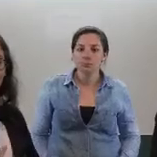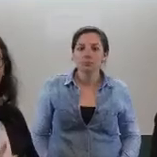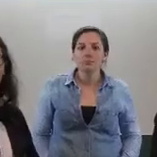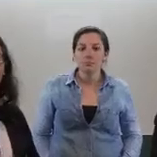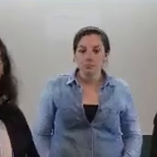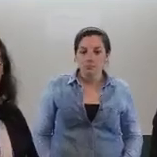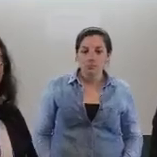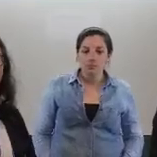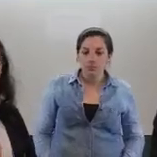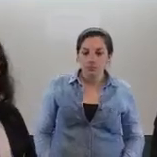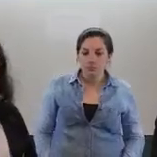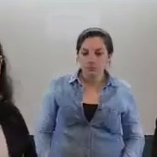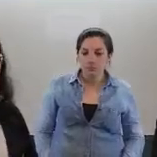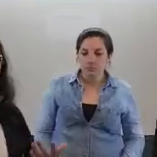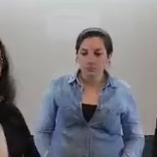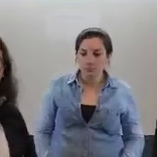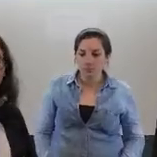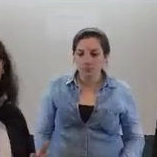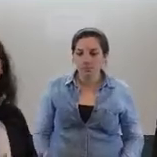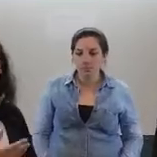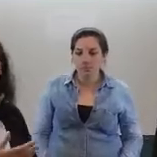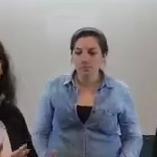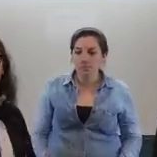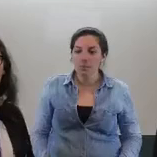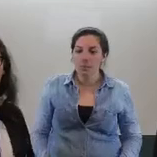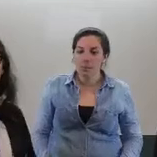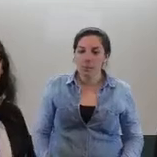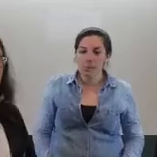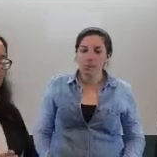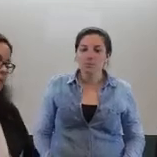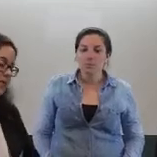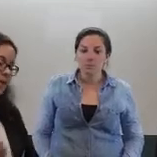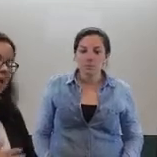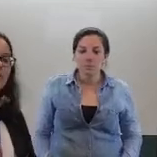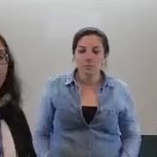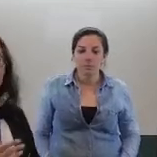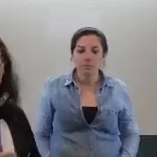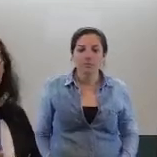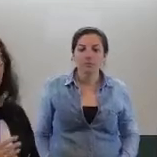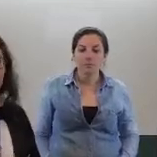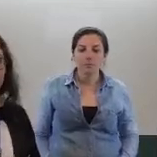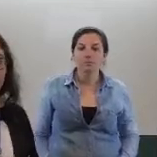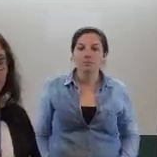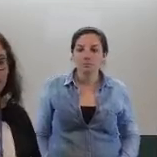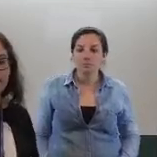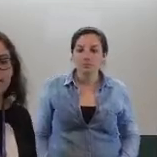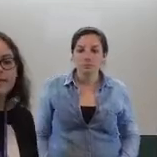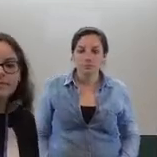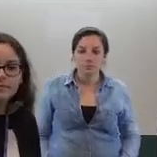né, direitinho, e às vezes tu acaba esquecendo, então é muito bom ter elas em mãos, assim, para você ir lá e folhear e rever.